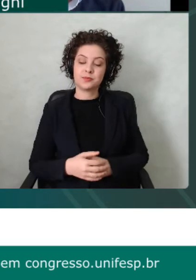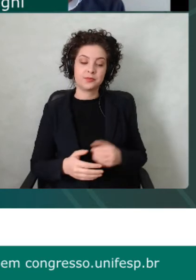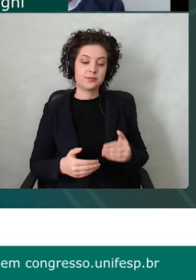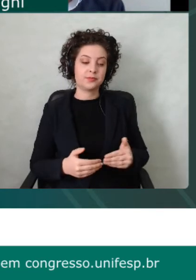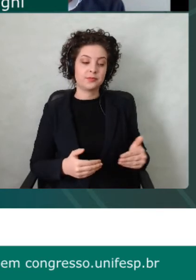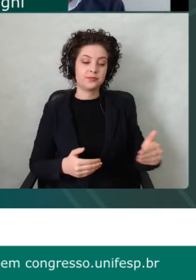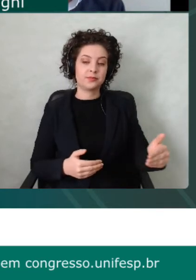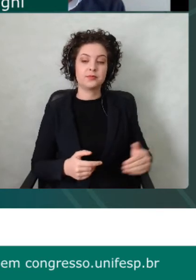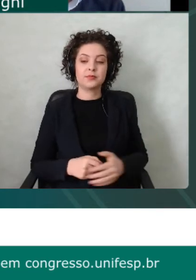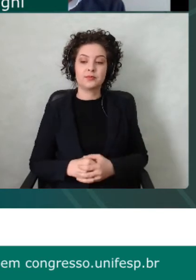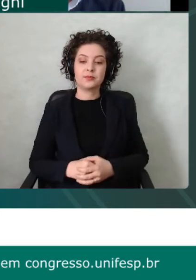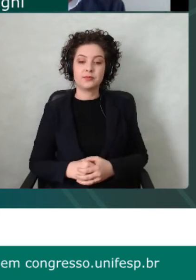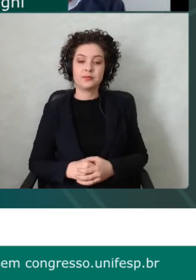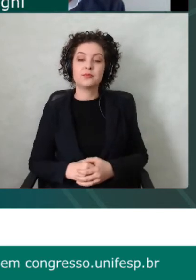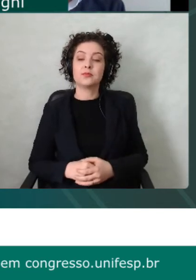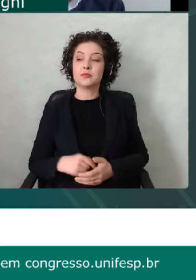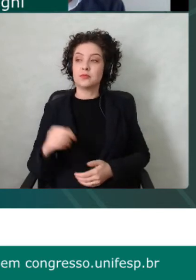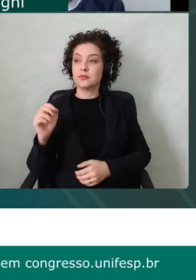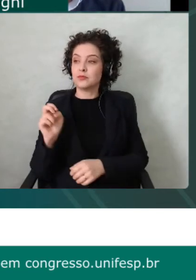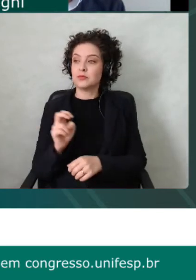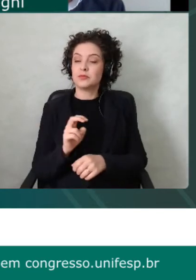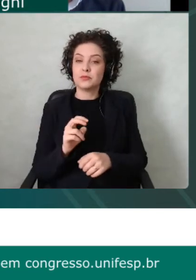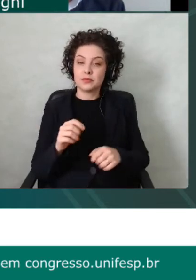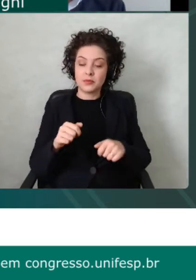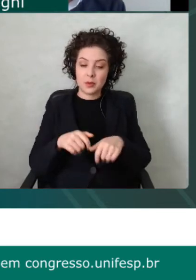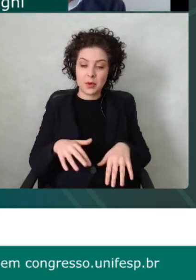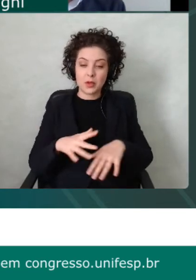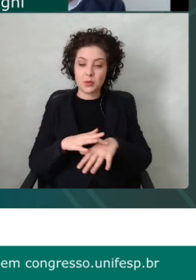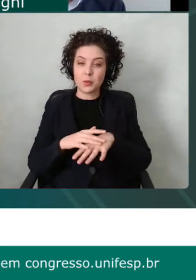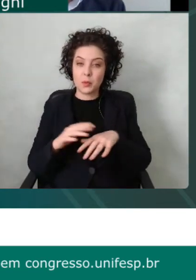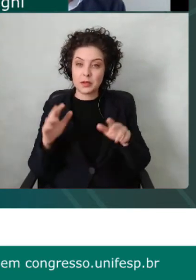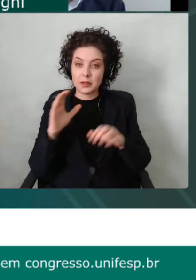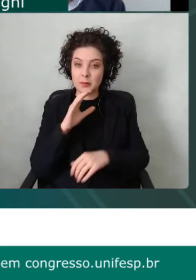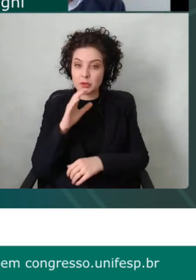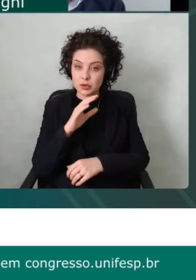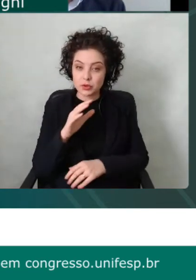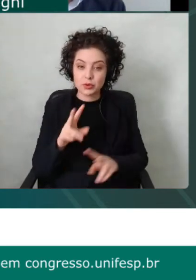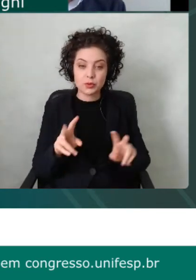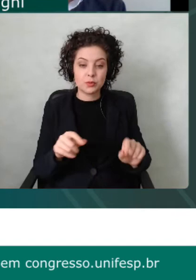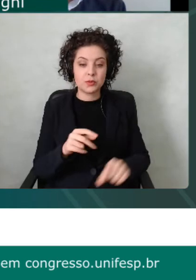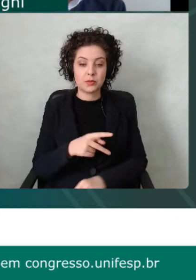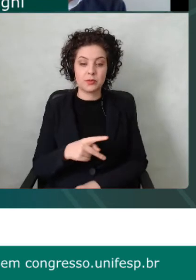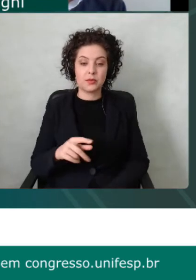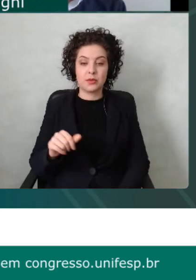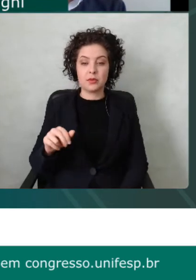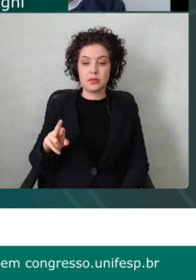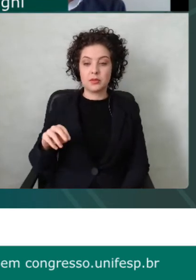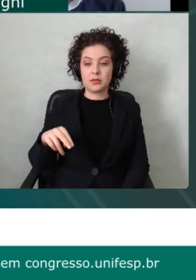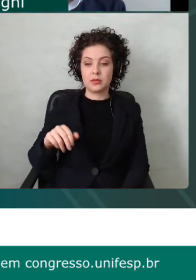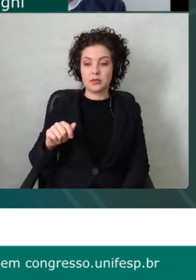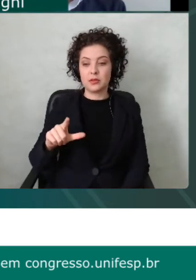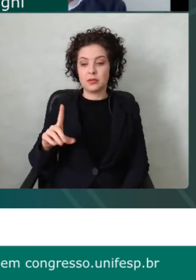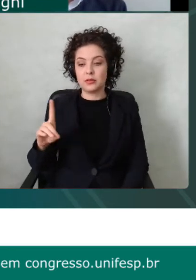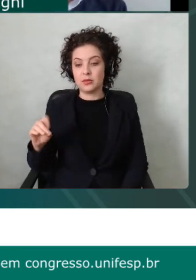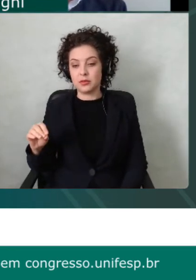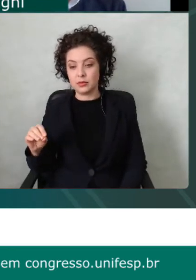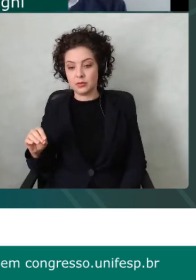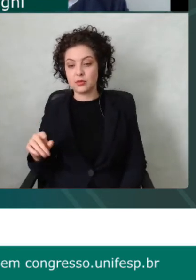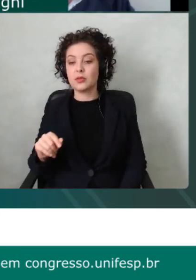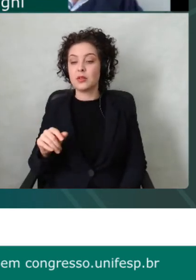infecções emergentes, a pesquisa, e para falar sobre isso, quem está aqui é o professor Arnaldo Colombo, professor titular da